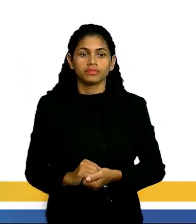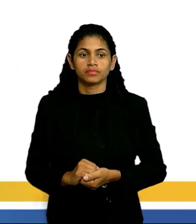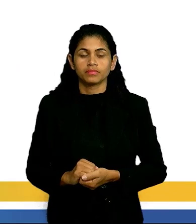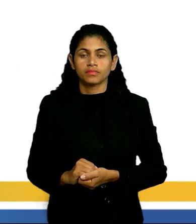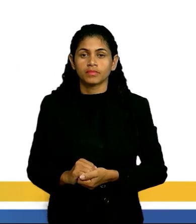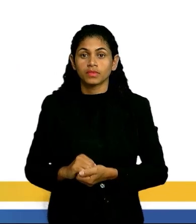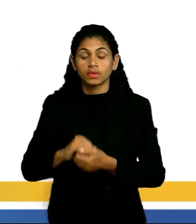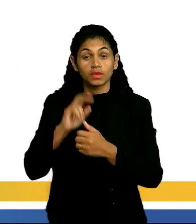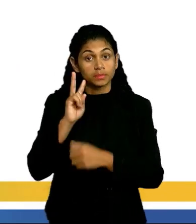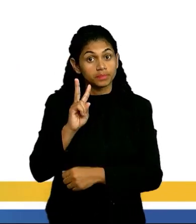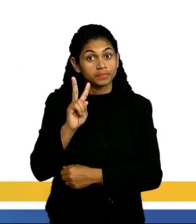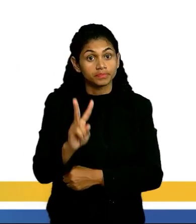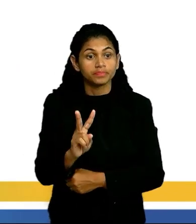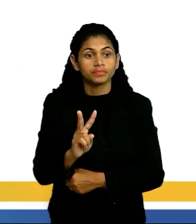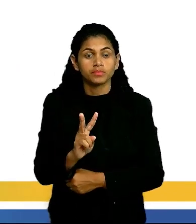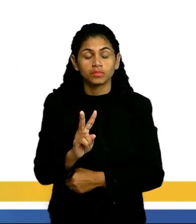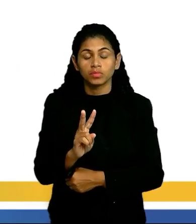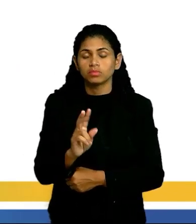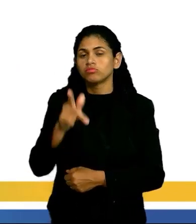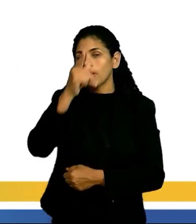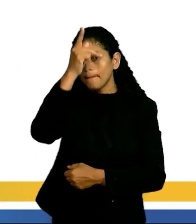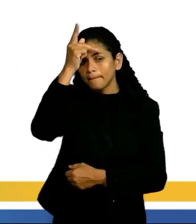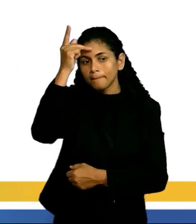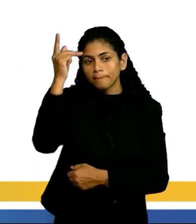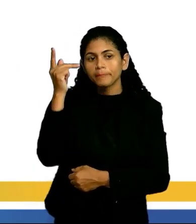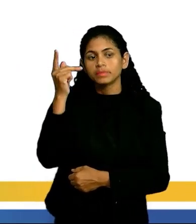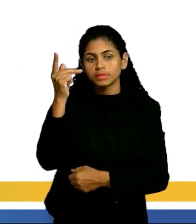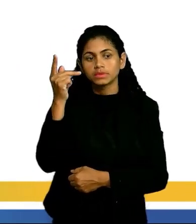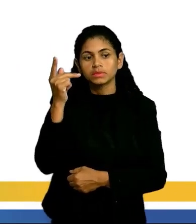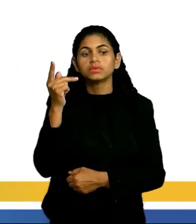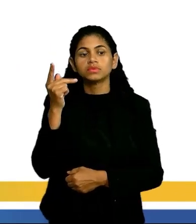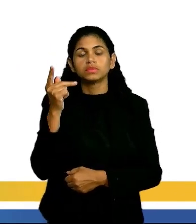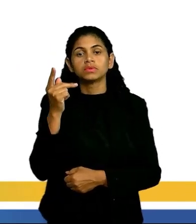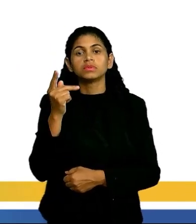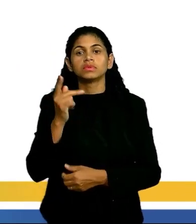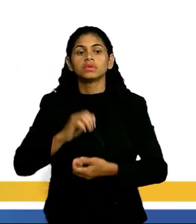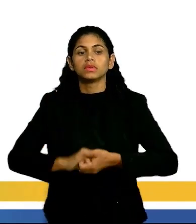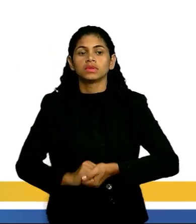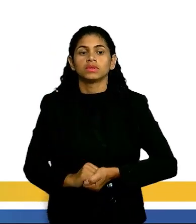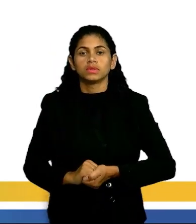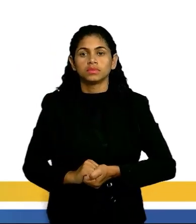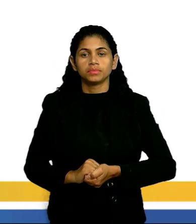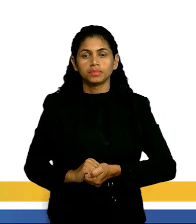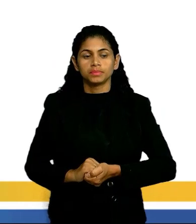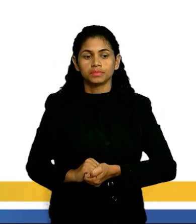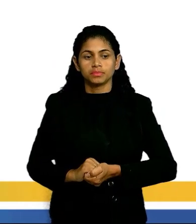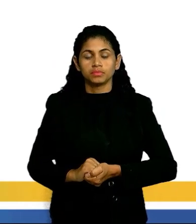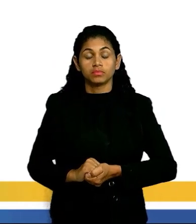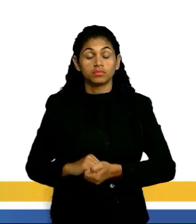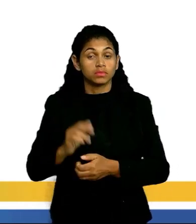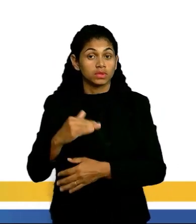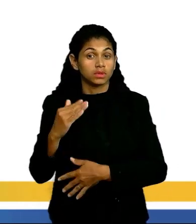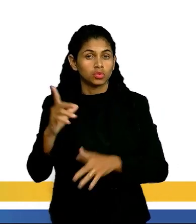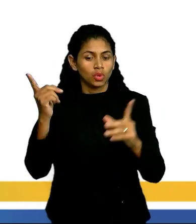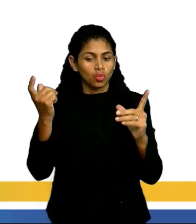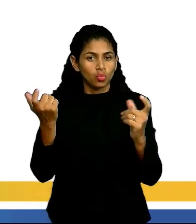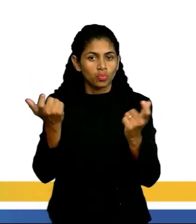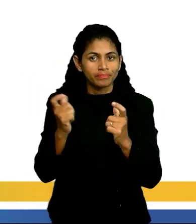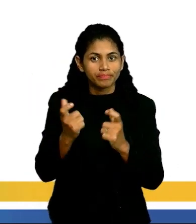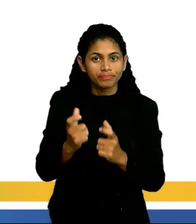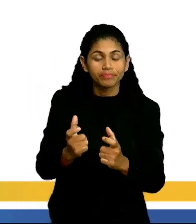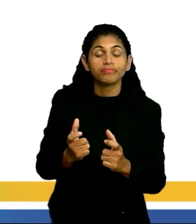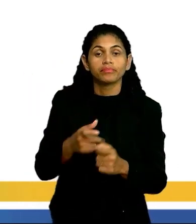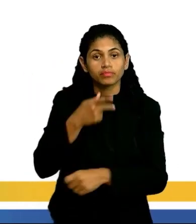ela é evidenciada por alguém que vai oxidar e por alguém que vai reduzir. Quando tem uma redução, nós falamos